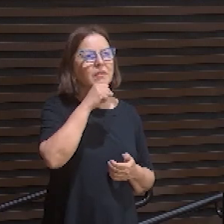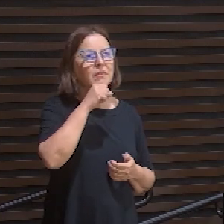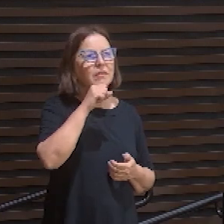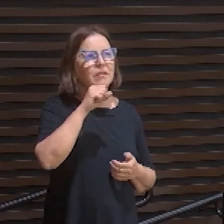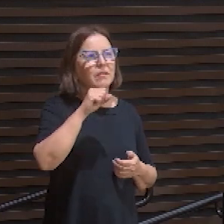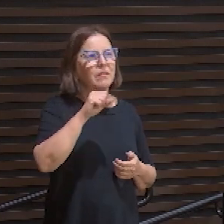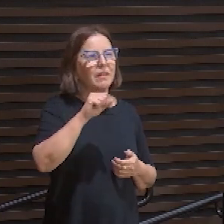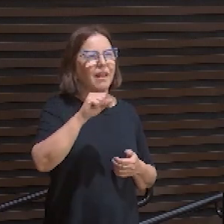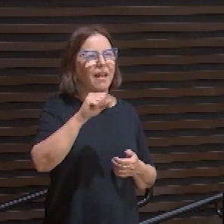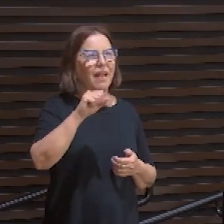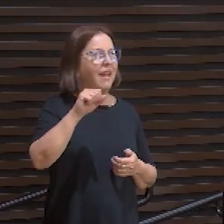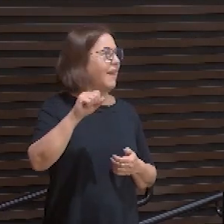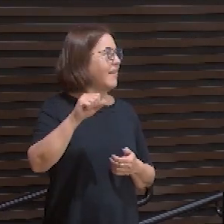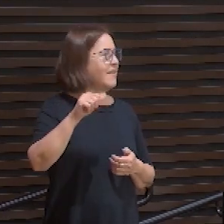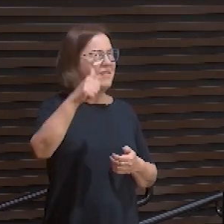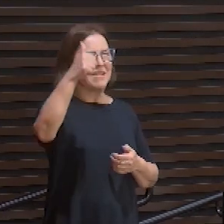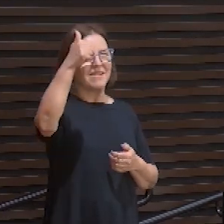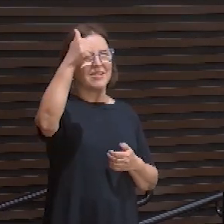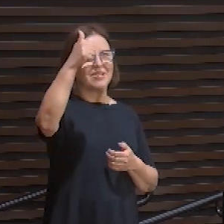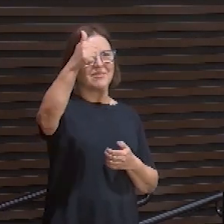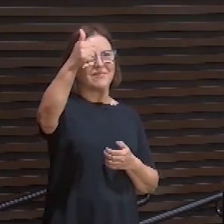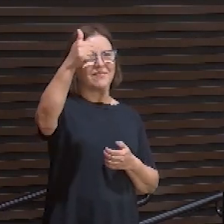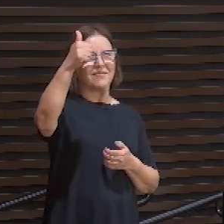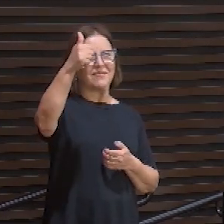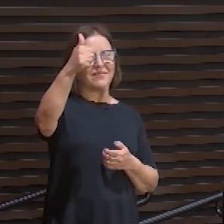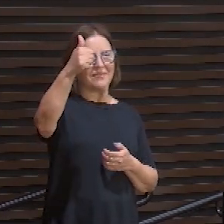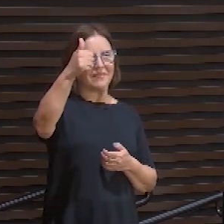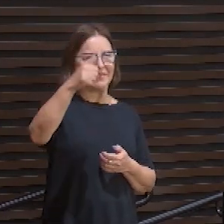de aprovação.